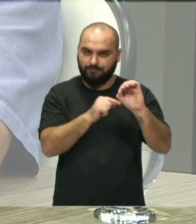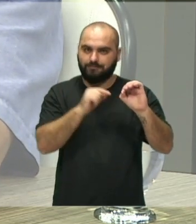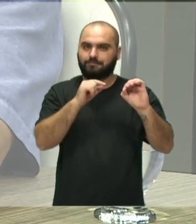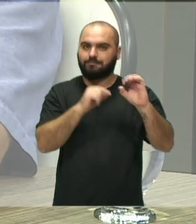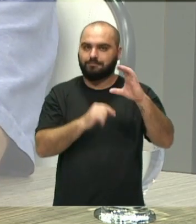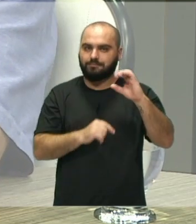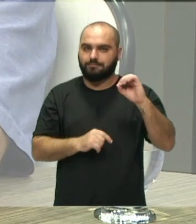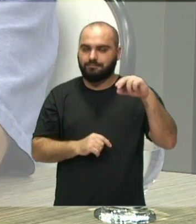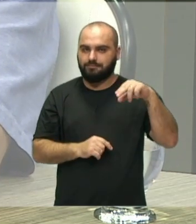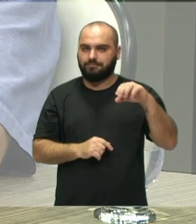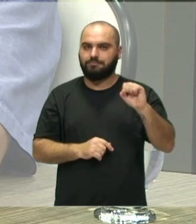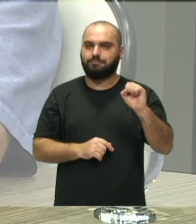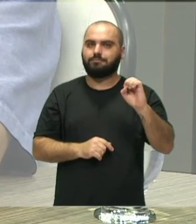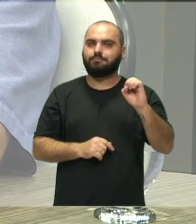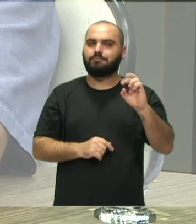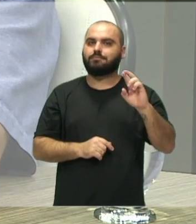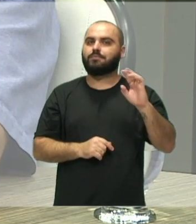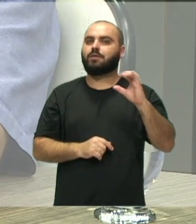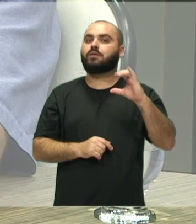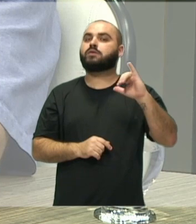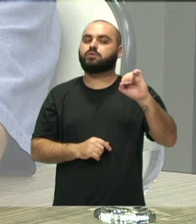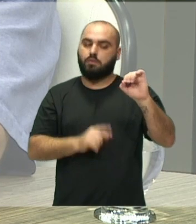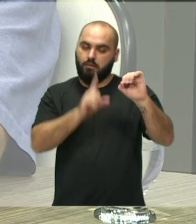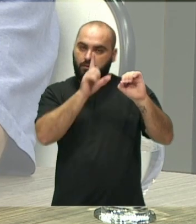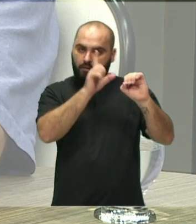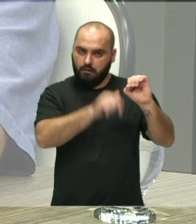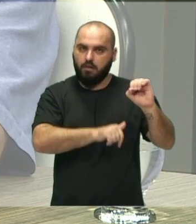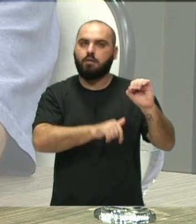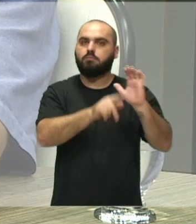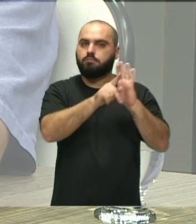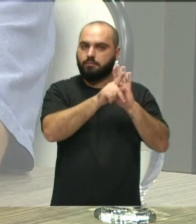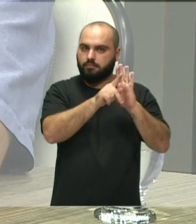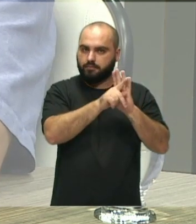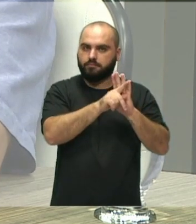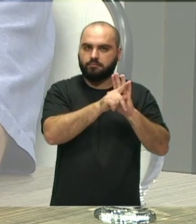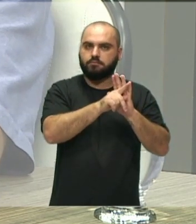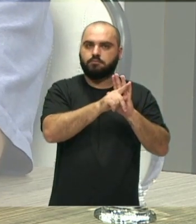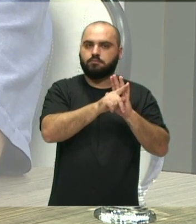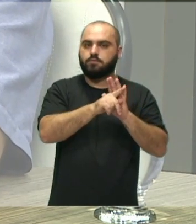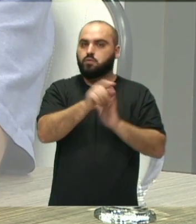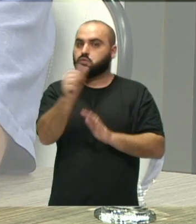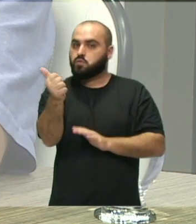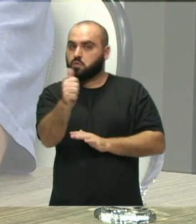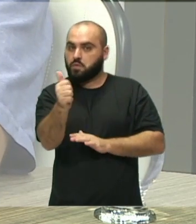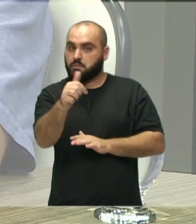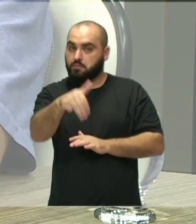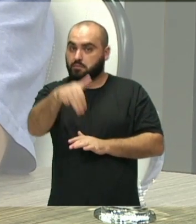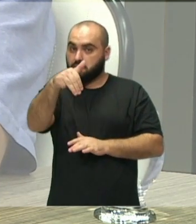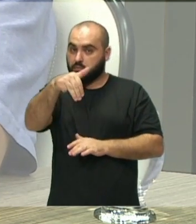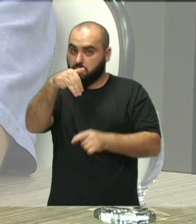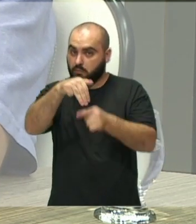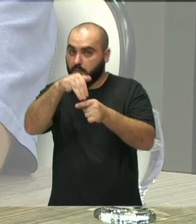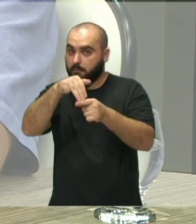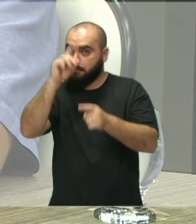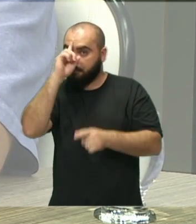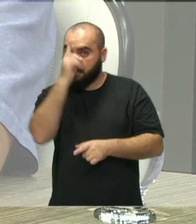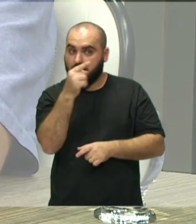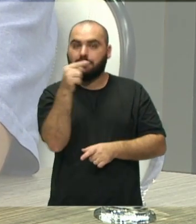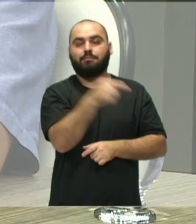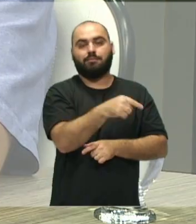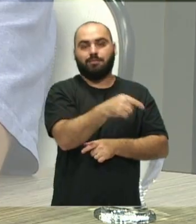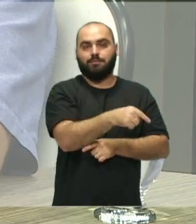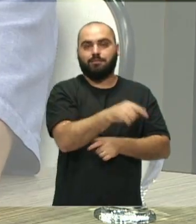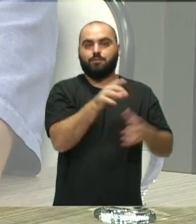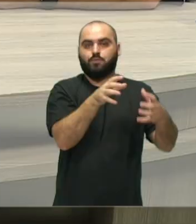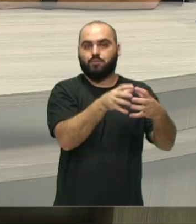é um órgão público, ele faz parte da administração indireta dos 11 municípios da região que o compõem,